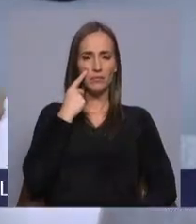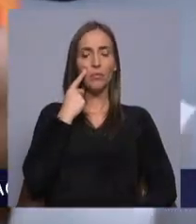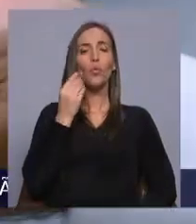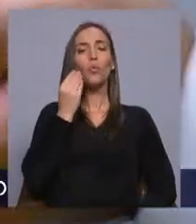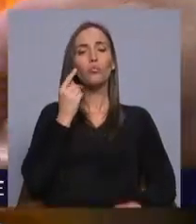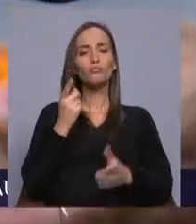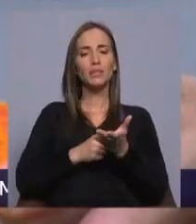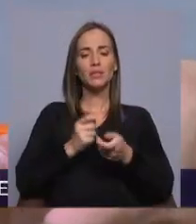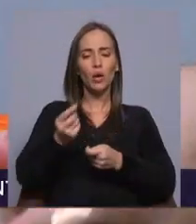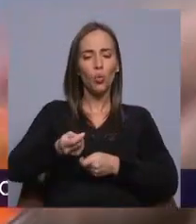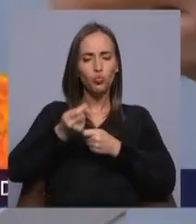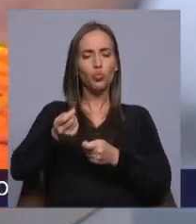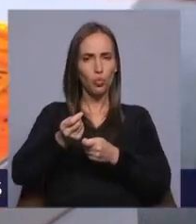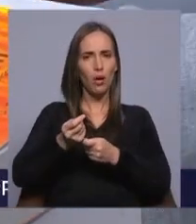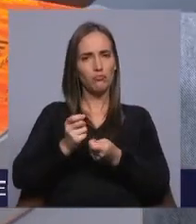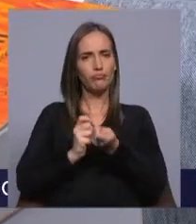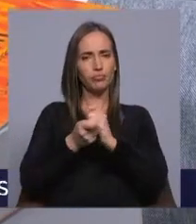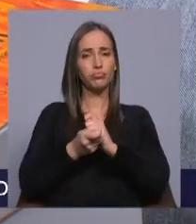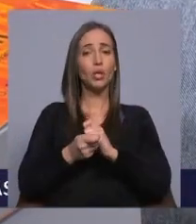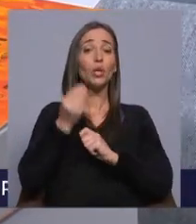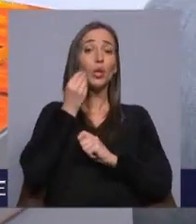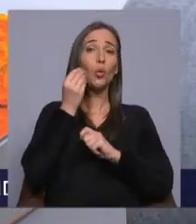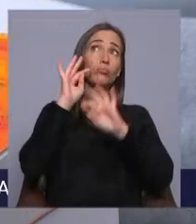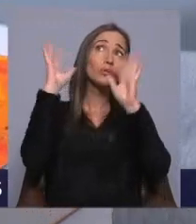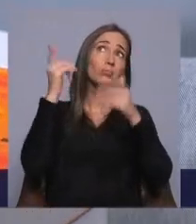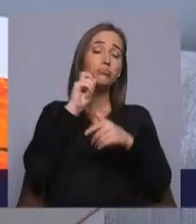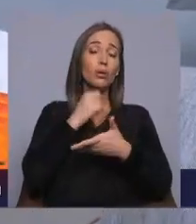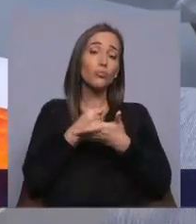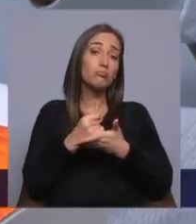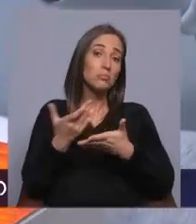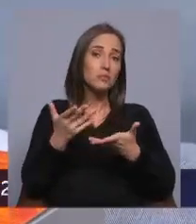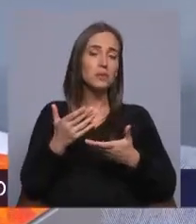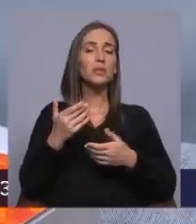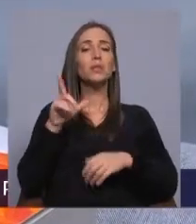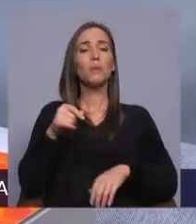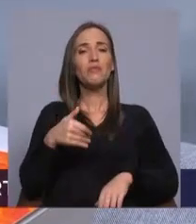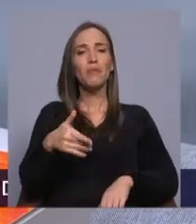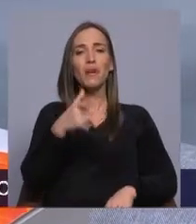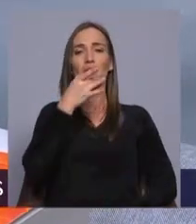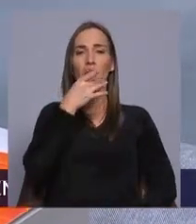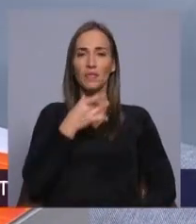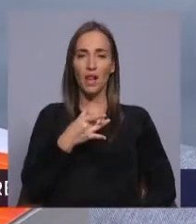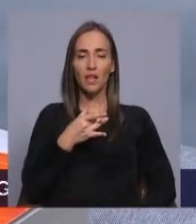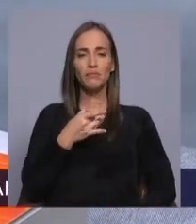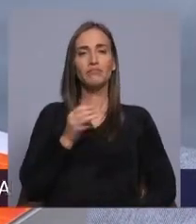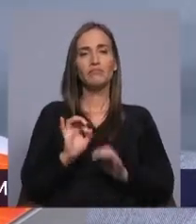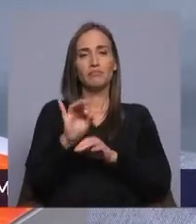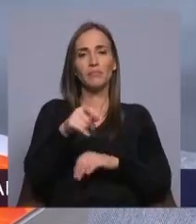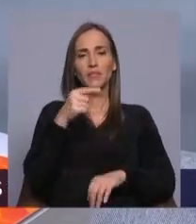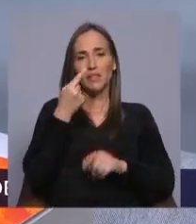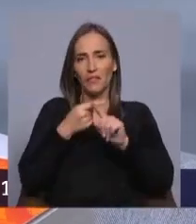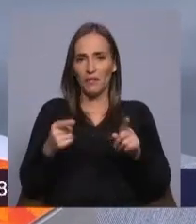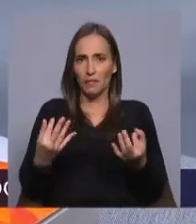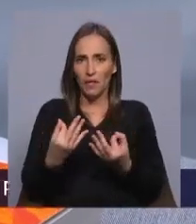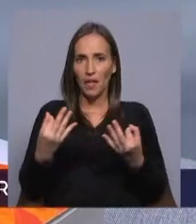a agricultura e como é que o espaço, se calhar, também pode ajudar. Depois, porque nos aproximamos do Natal. É uma sugestão diferente, admito.